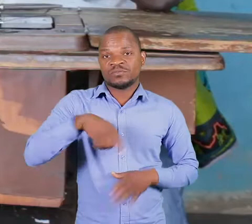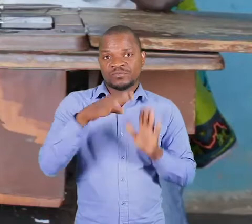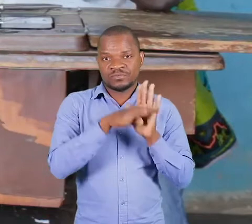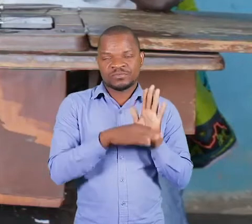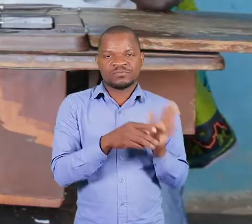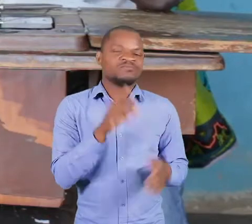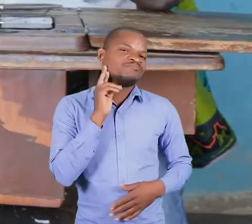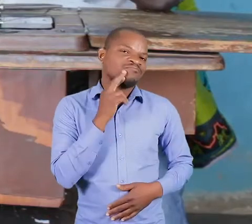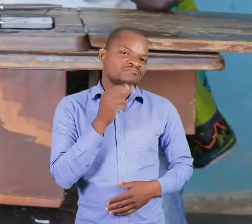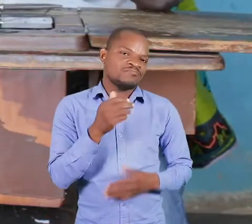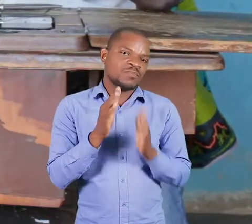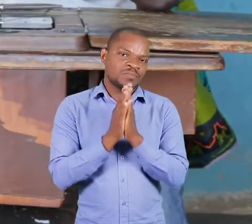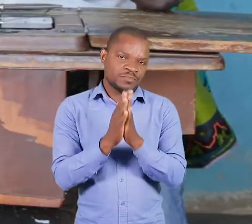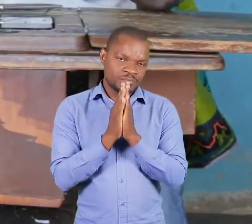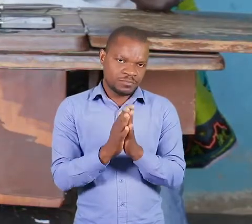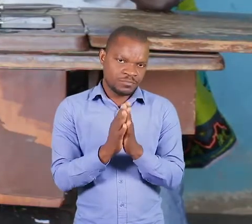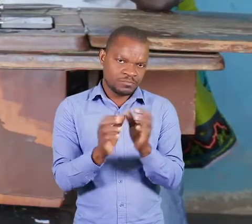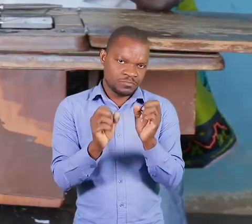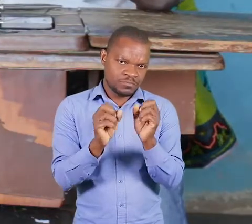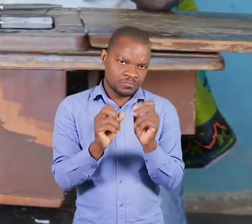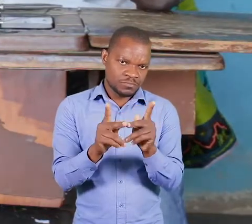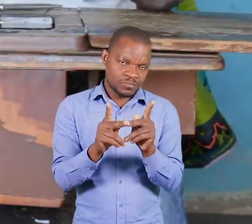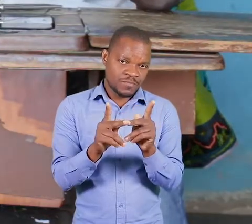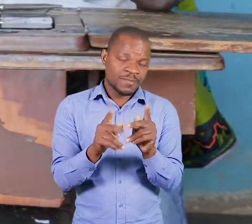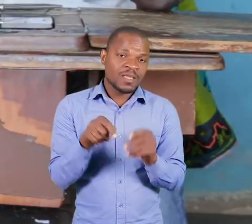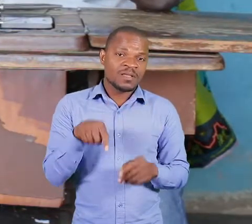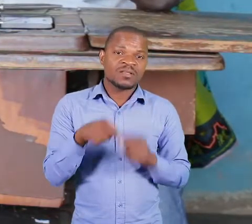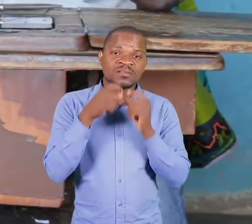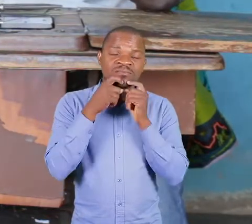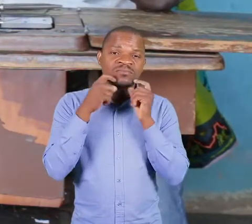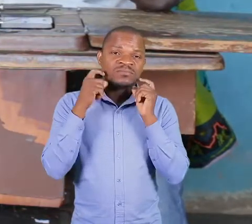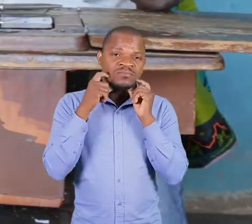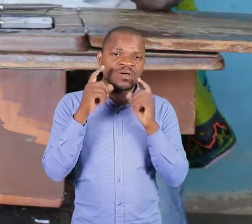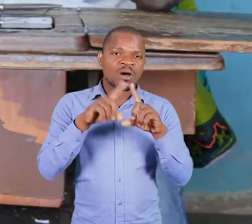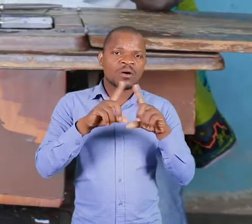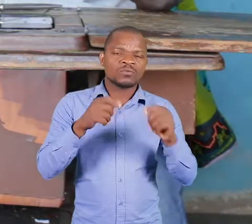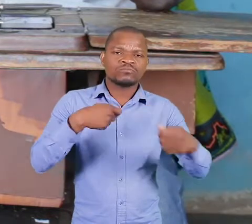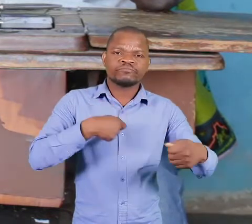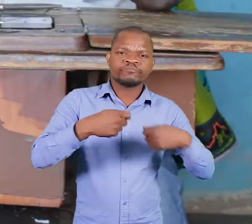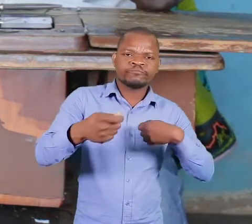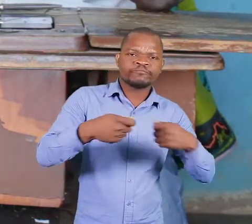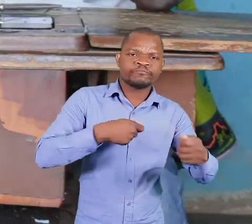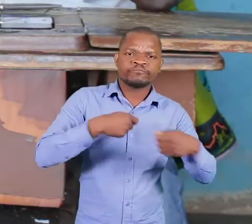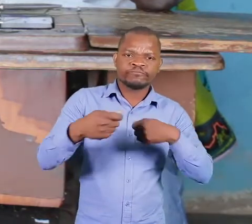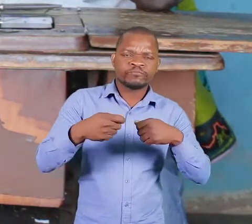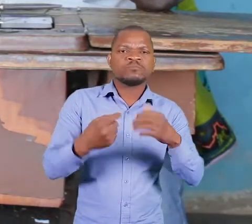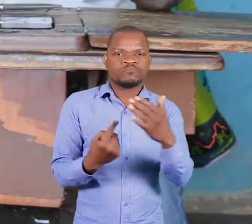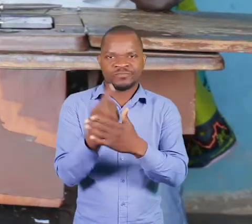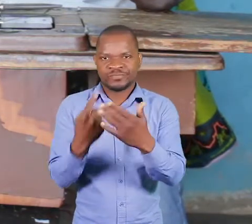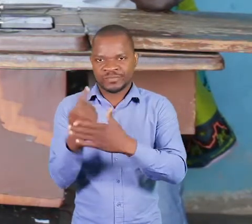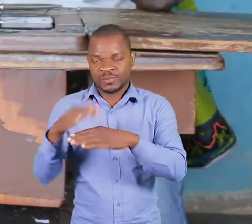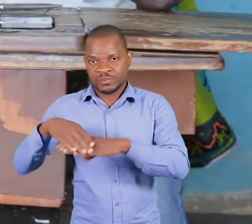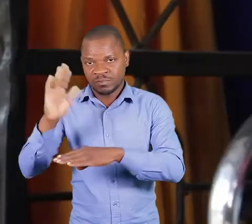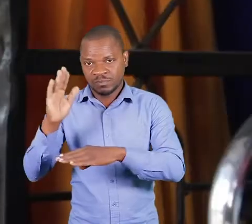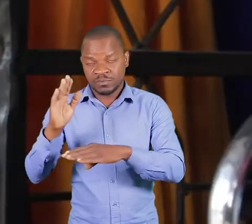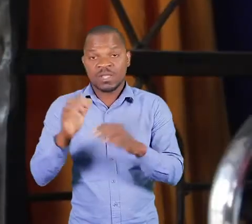Obrigado. Nós é que agradecemos. Sr. Claudino, no nosso país esta coisa de venda, o comércio informal é algo muito